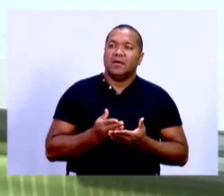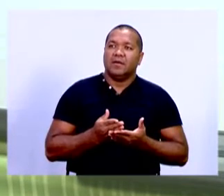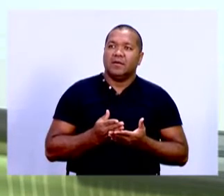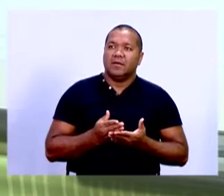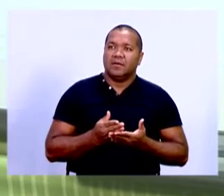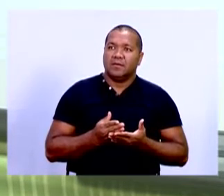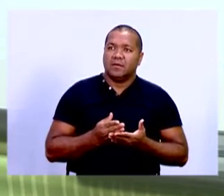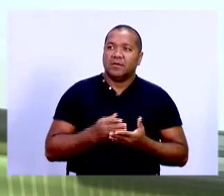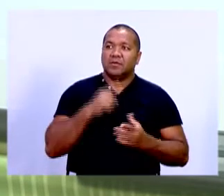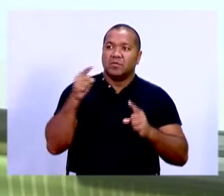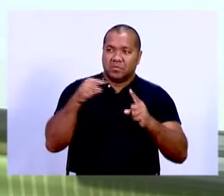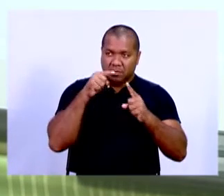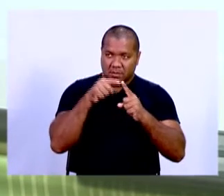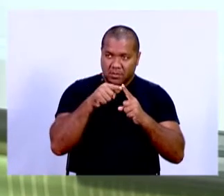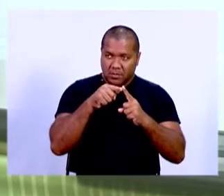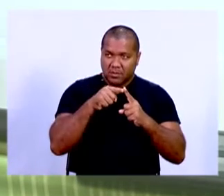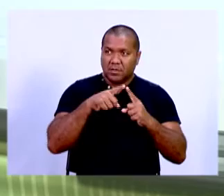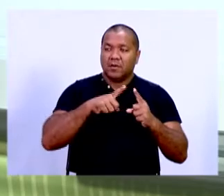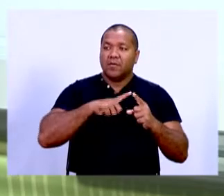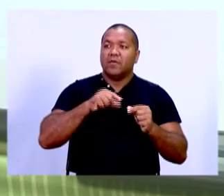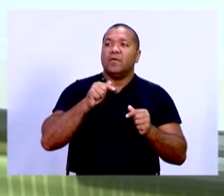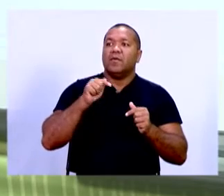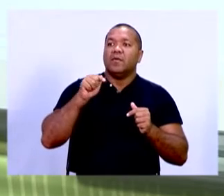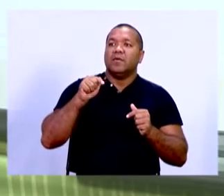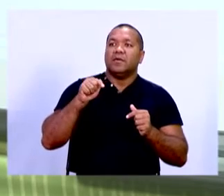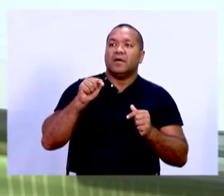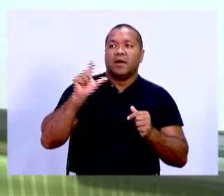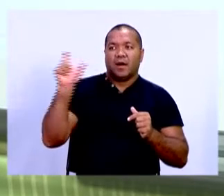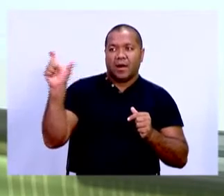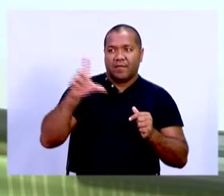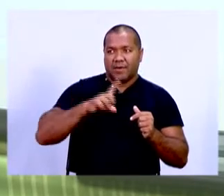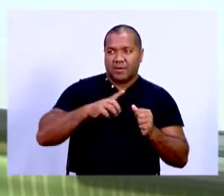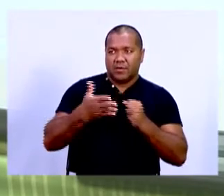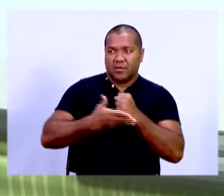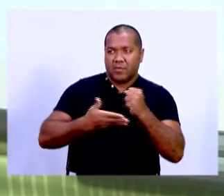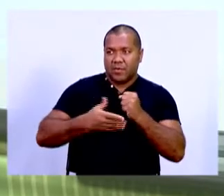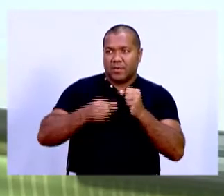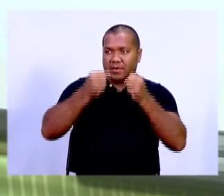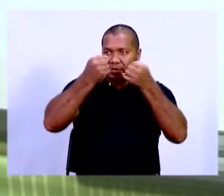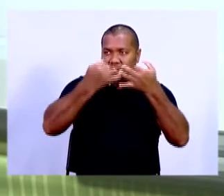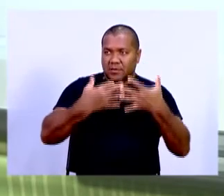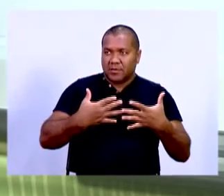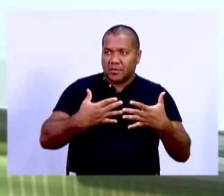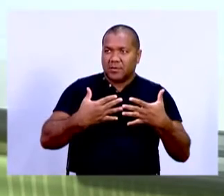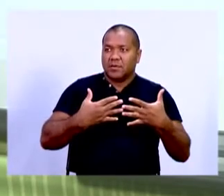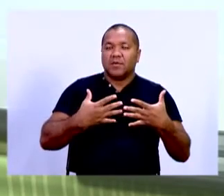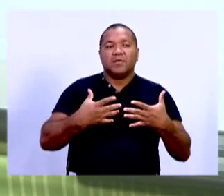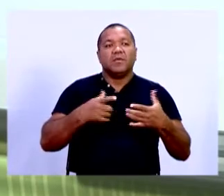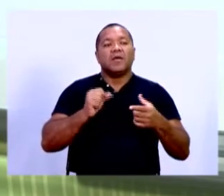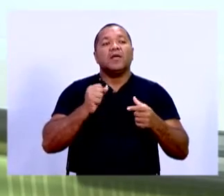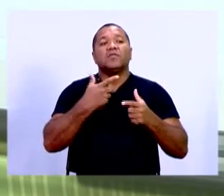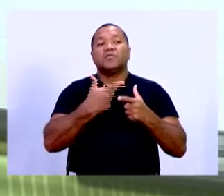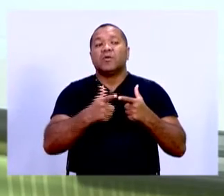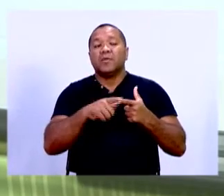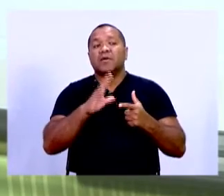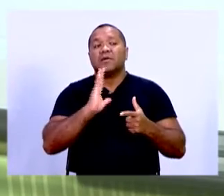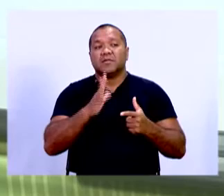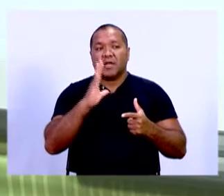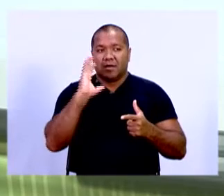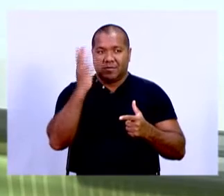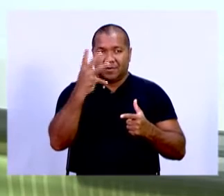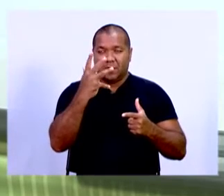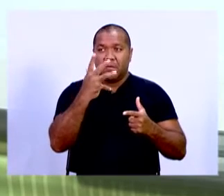oportunidade para o cliente. Lá terão, numa base de dados, situações que já ocorreram e que o cliente pode ir